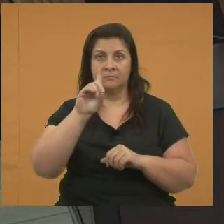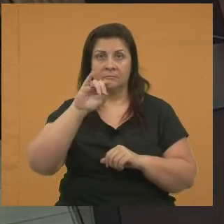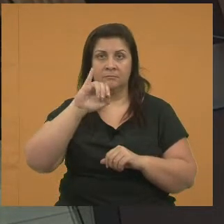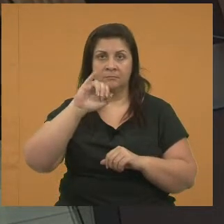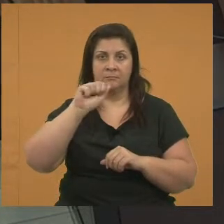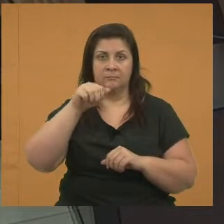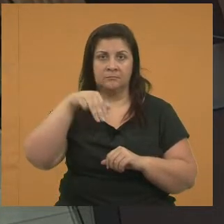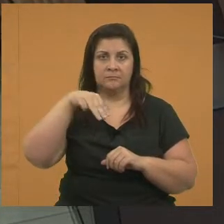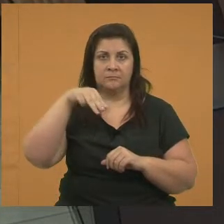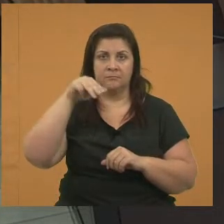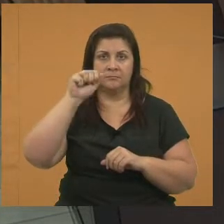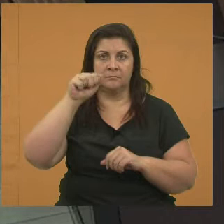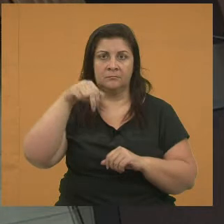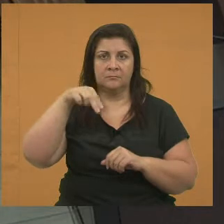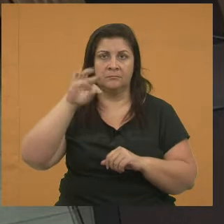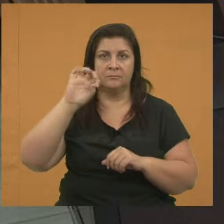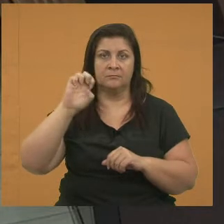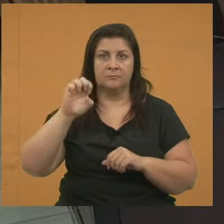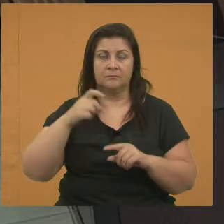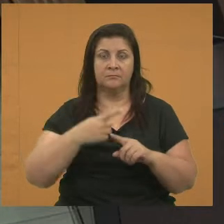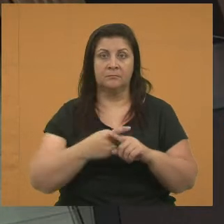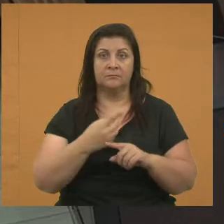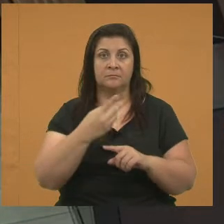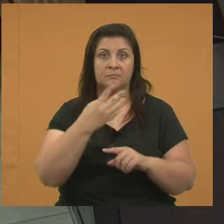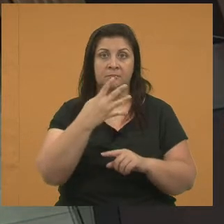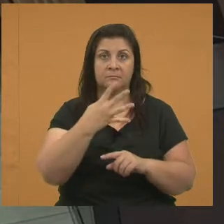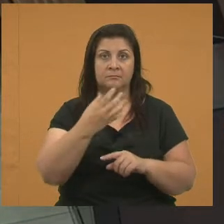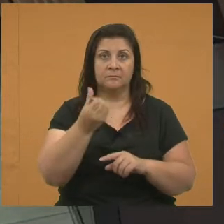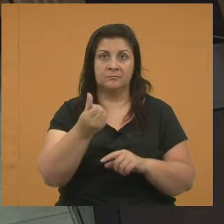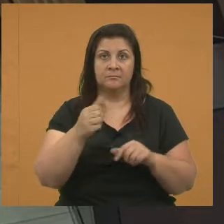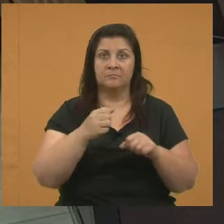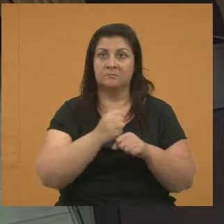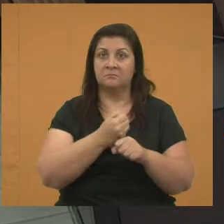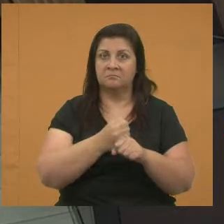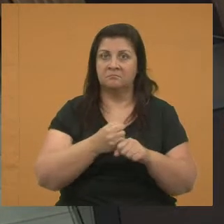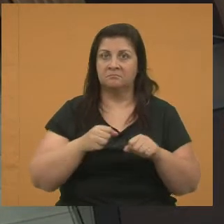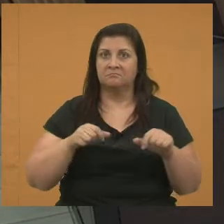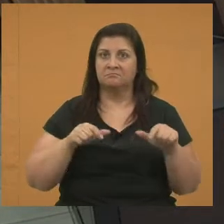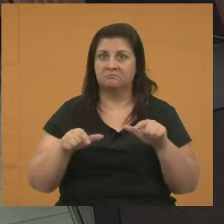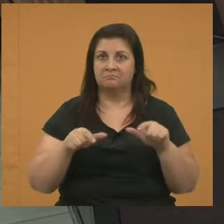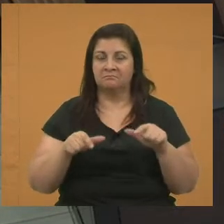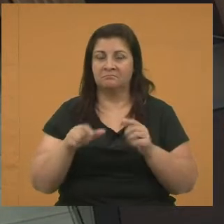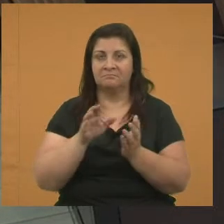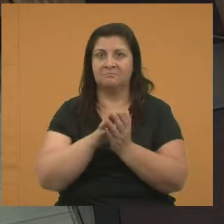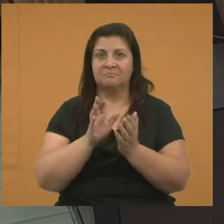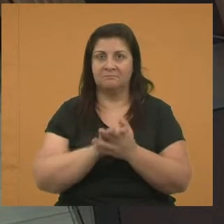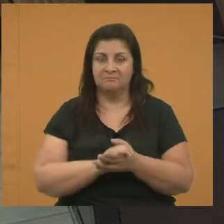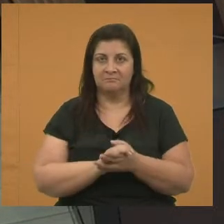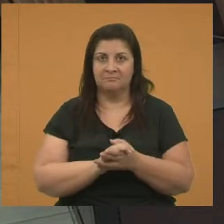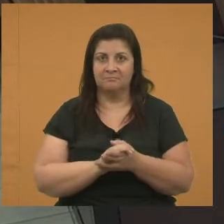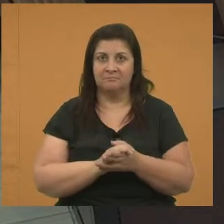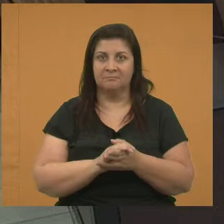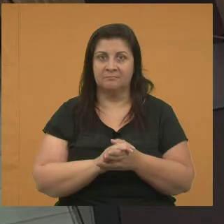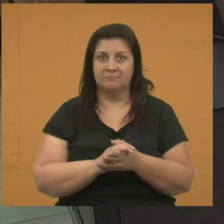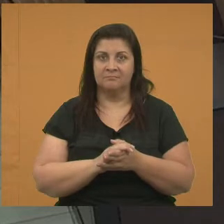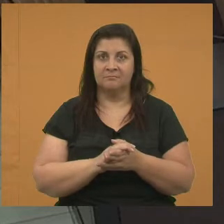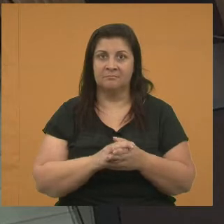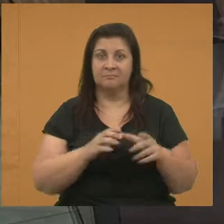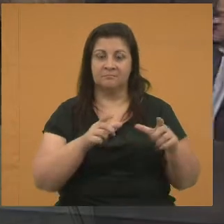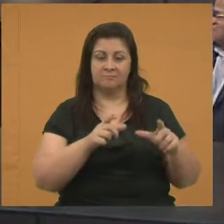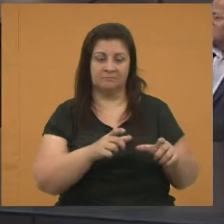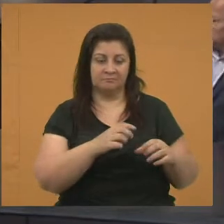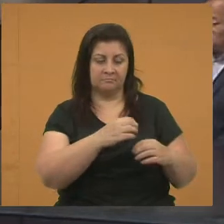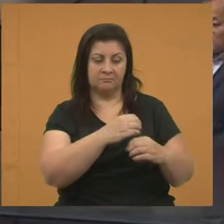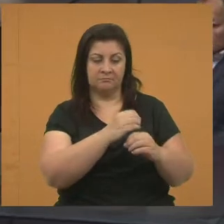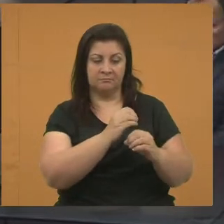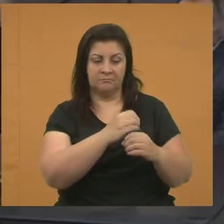pelos 46 anos de atividades no município ao senhor João Lino, do Centro de Análises Clínicas de Jacareí.